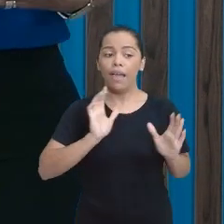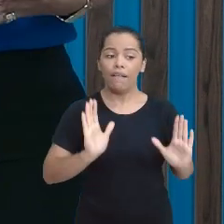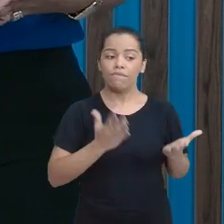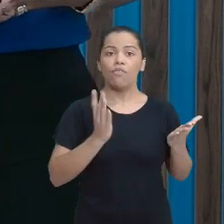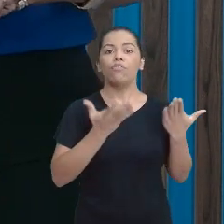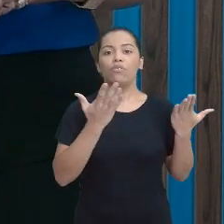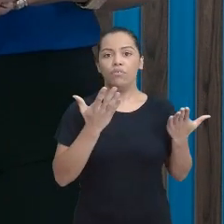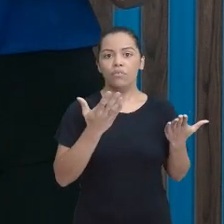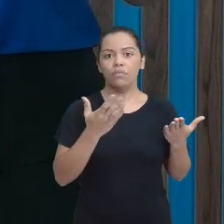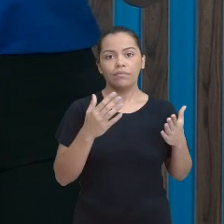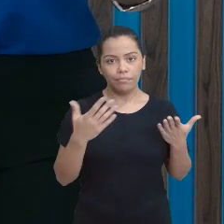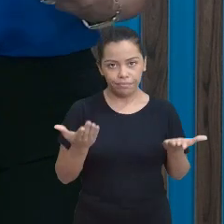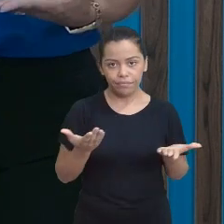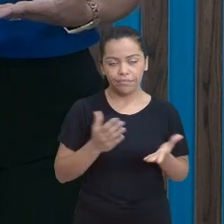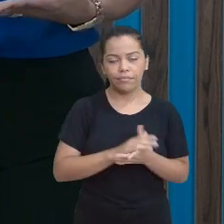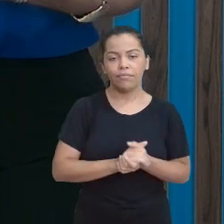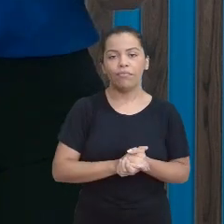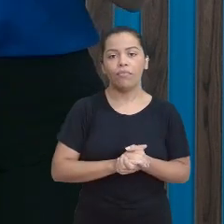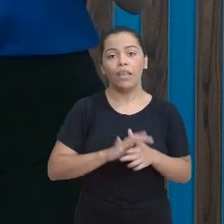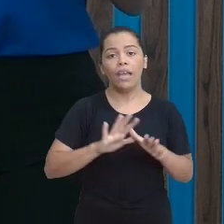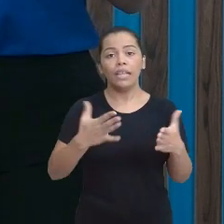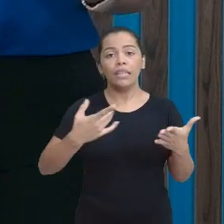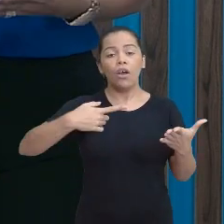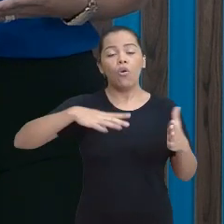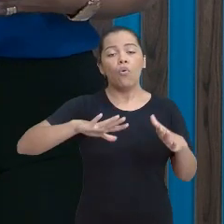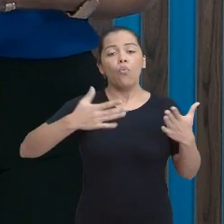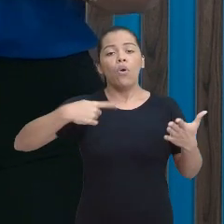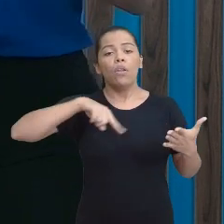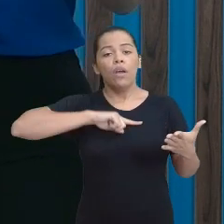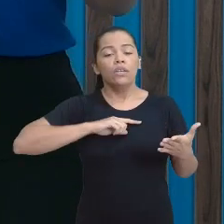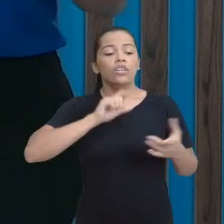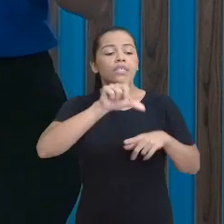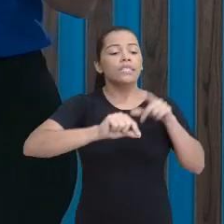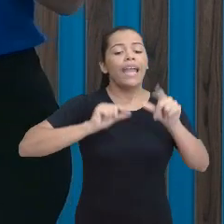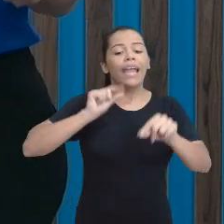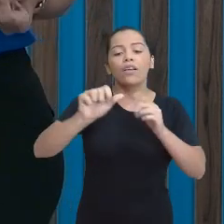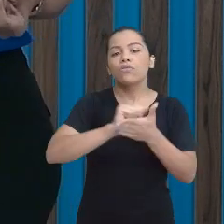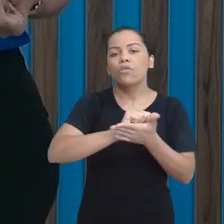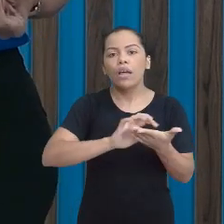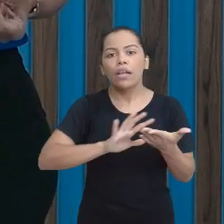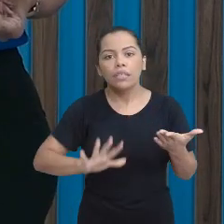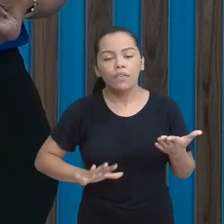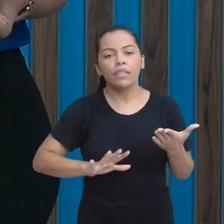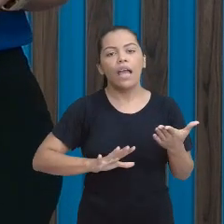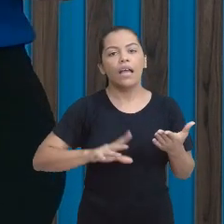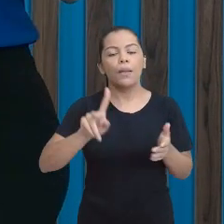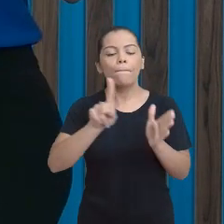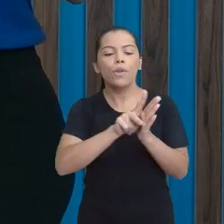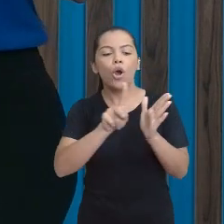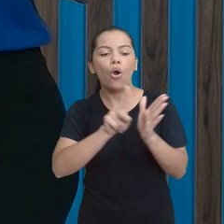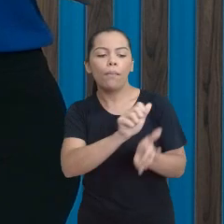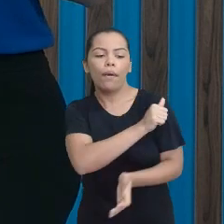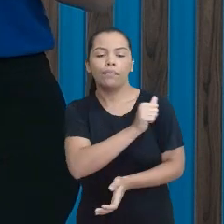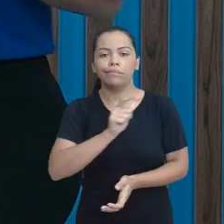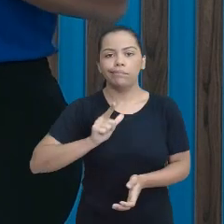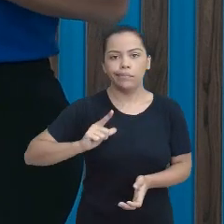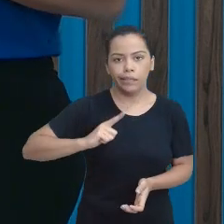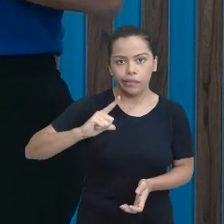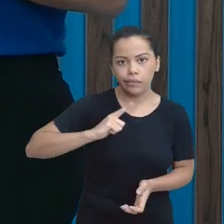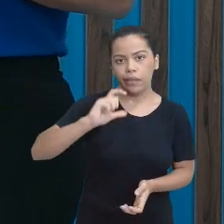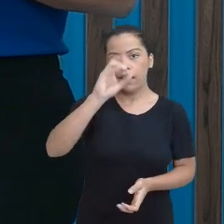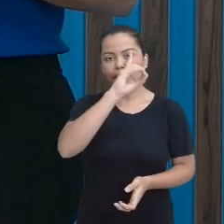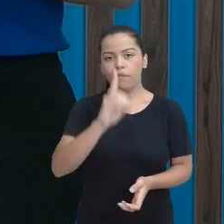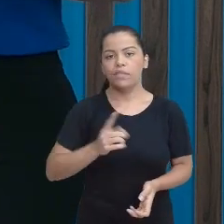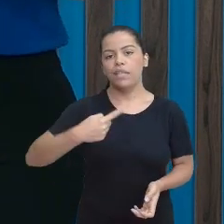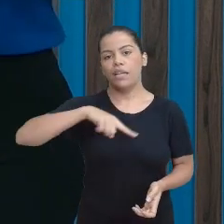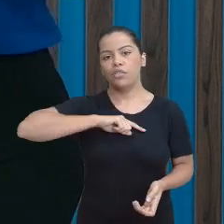gente vai selecionar atividade, selecionar recursos para o estudante que tem deficiência, a gente precisa considerar